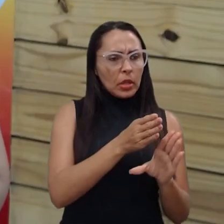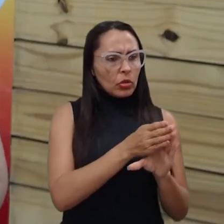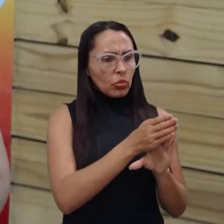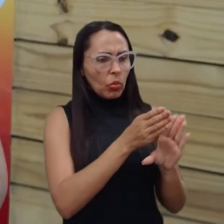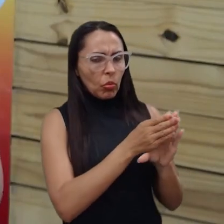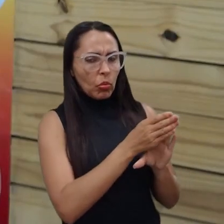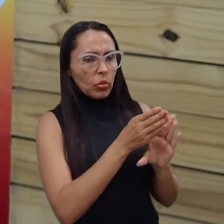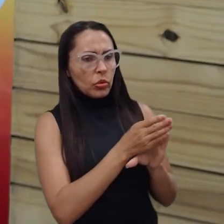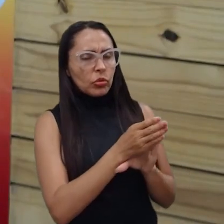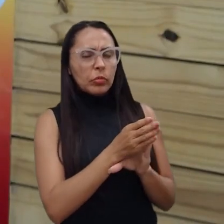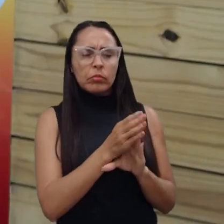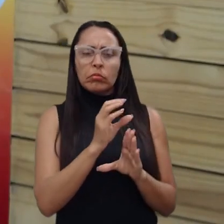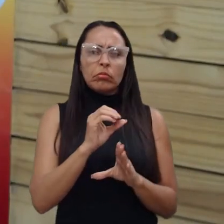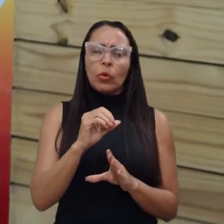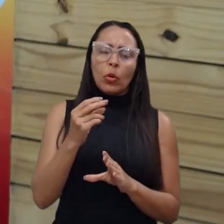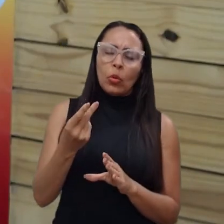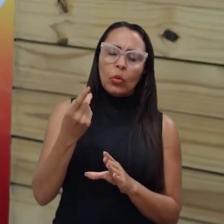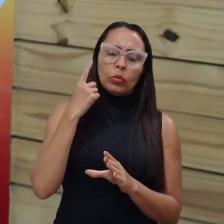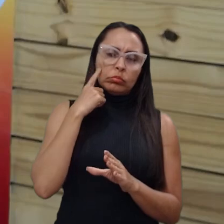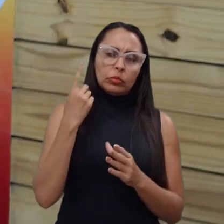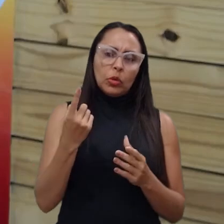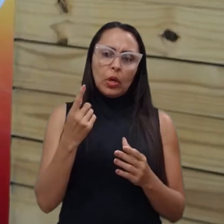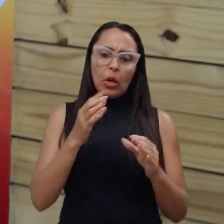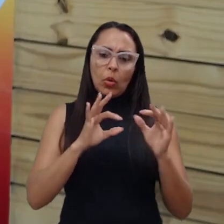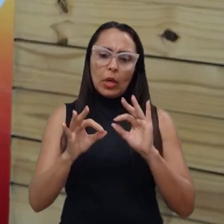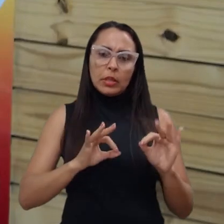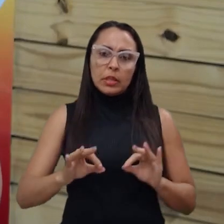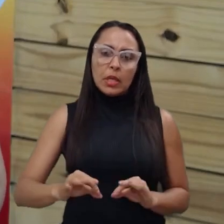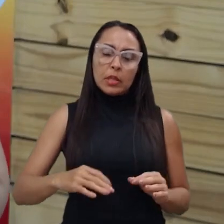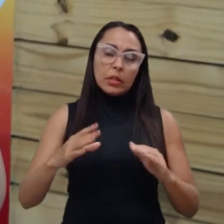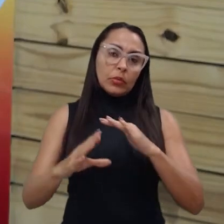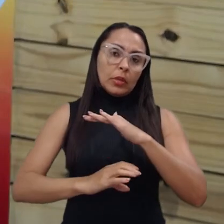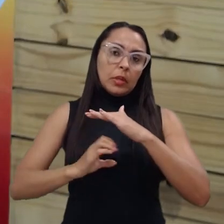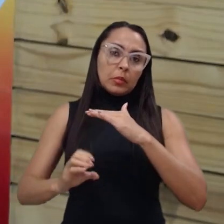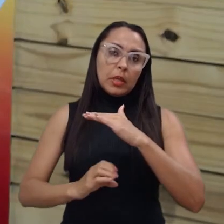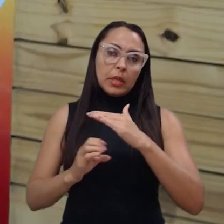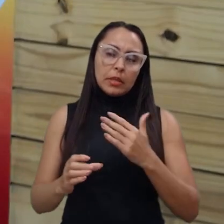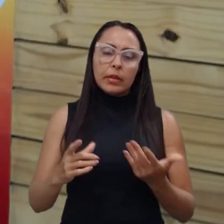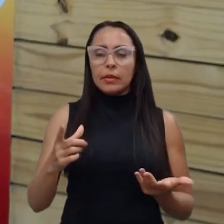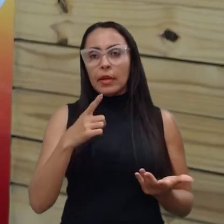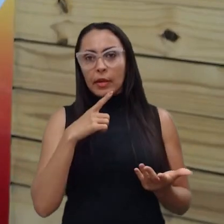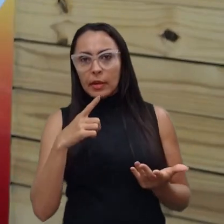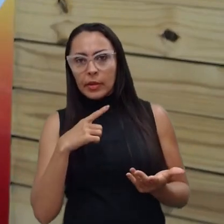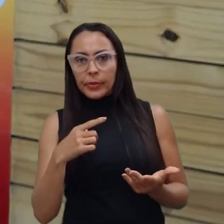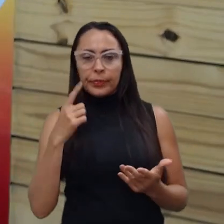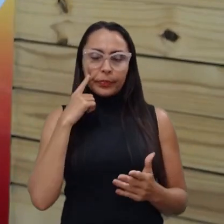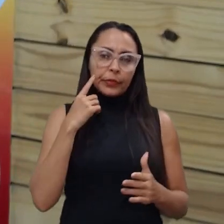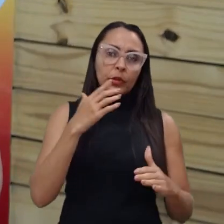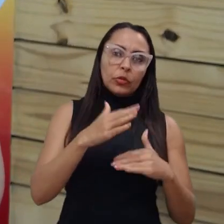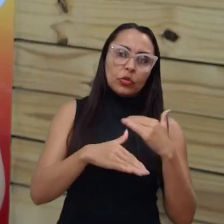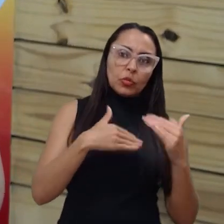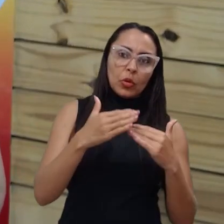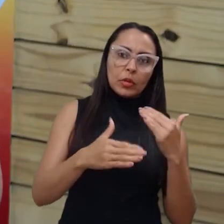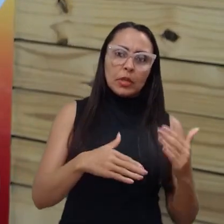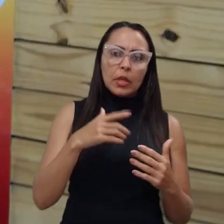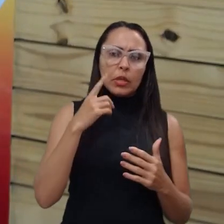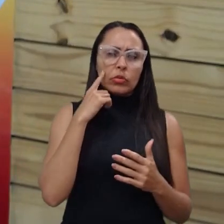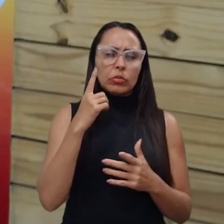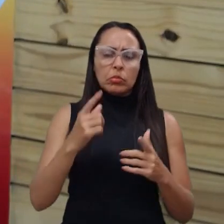orientações ou os procedimentos que a empresa está tendo em relação aos seus processos